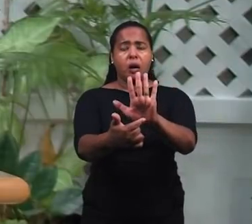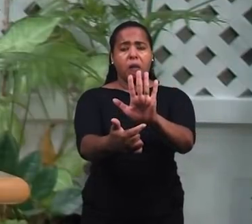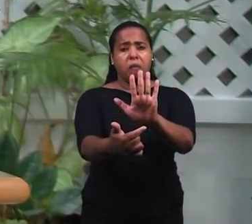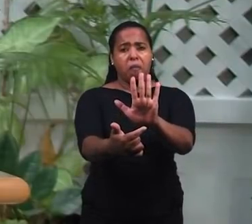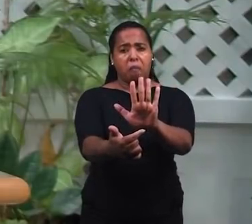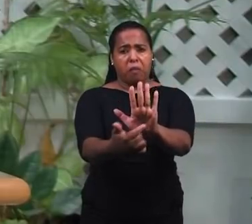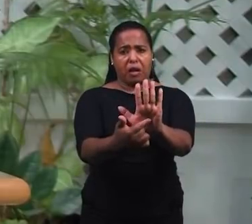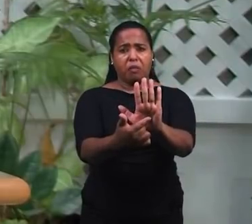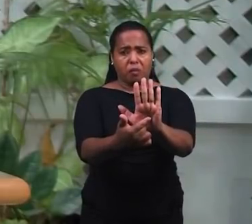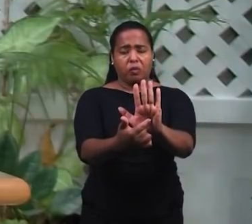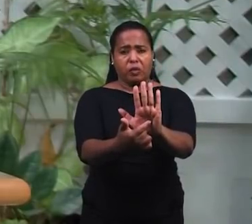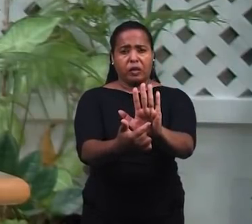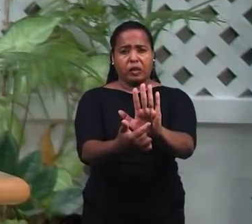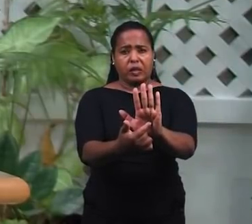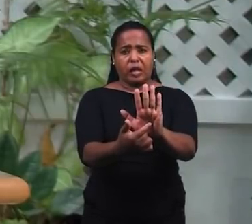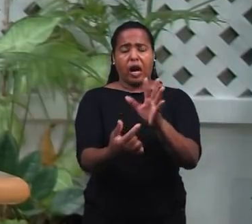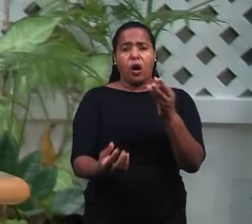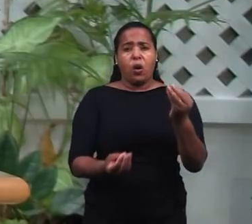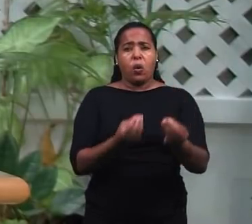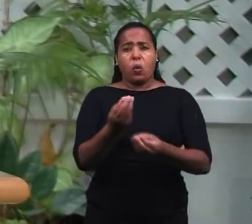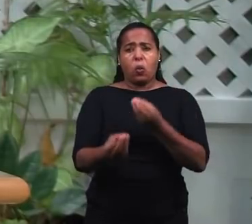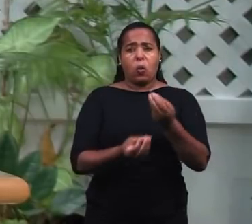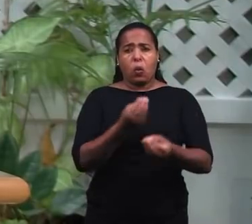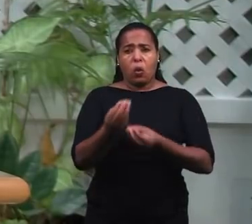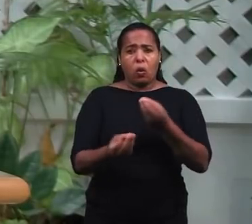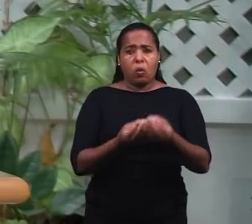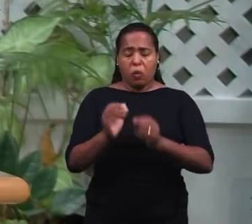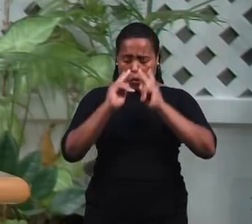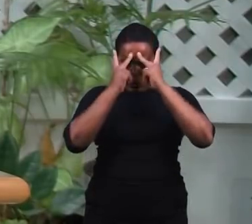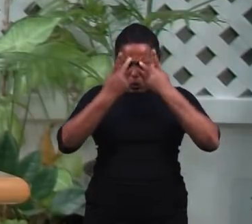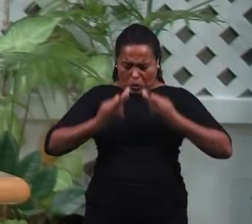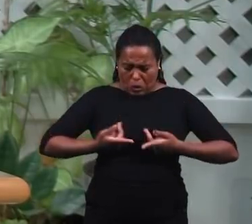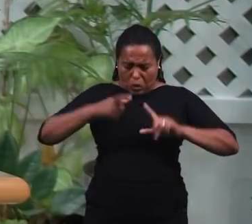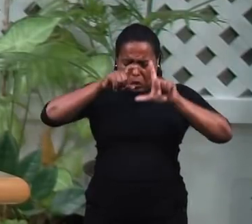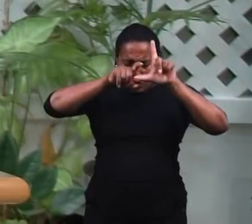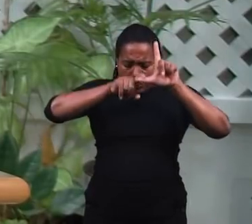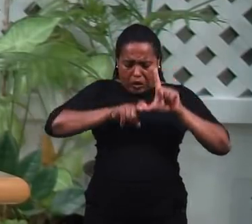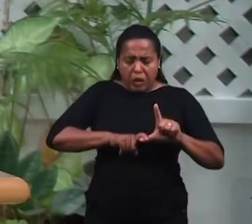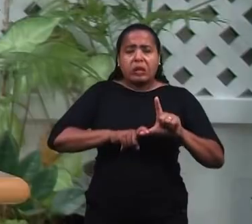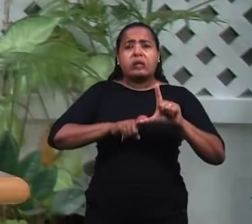a finitude do homem e, ao mesmo tempo,